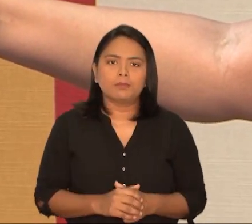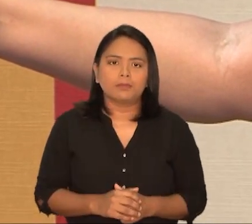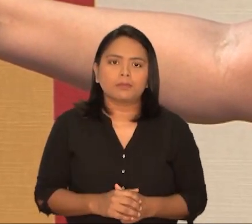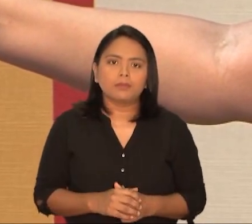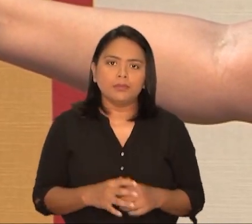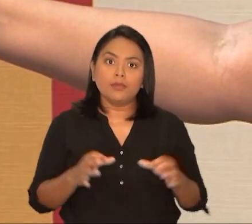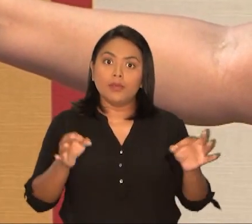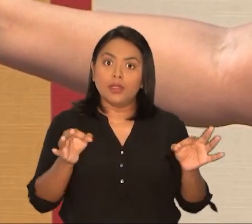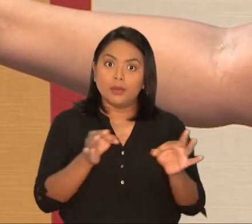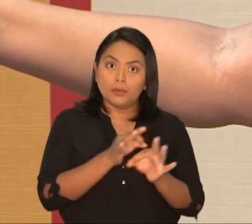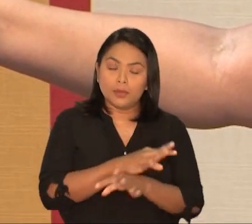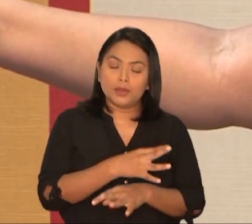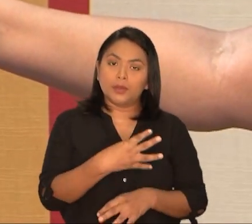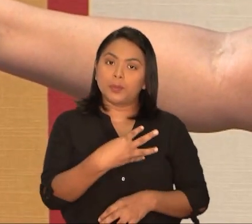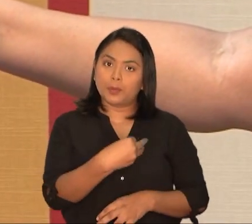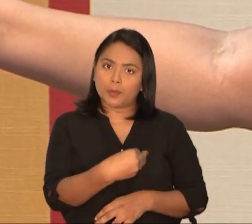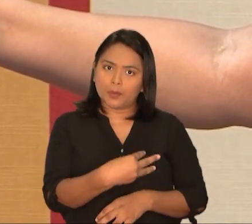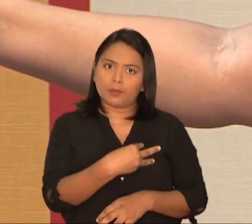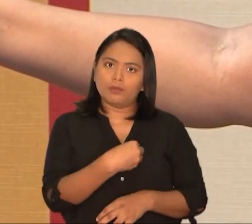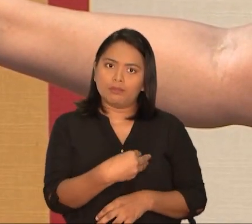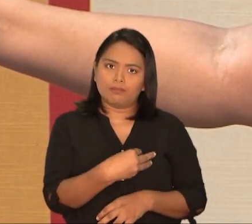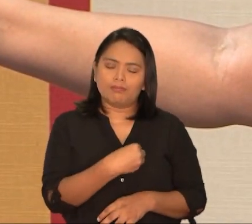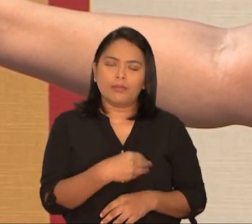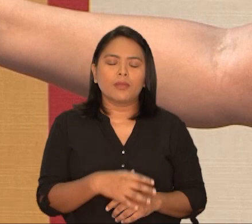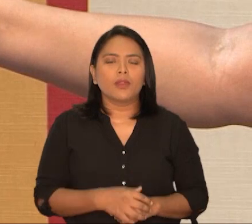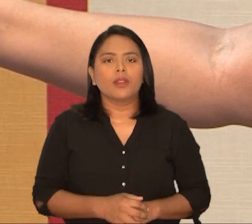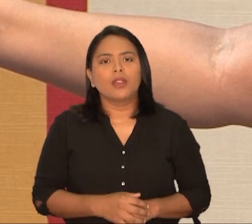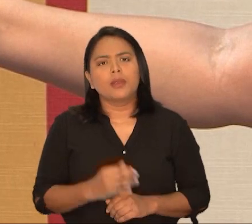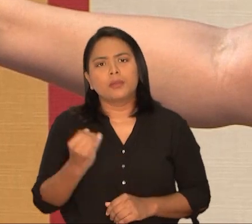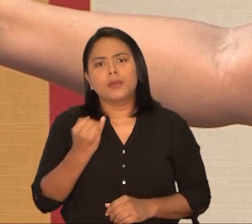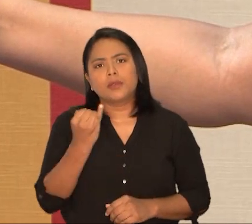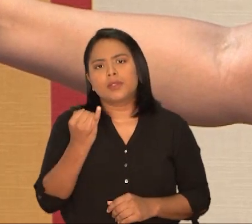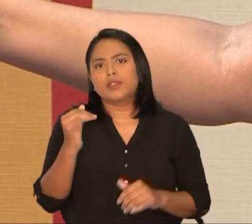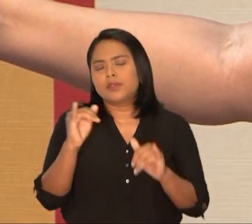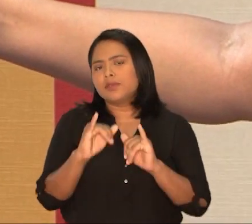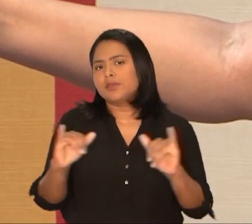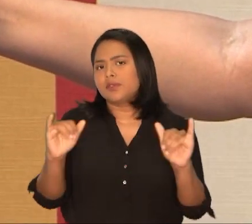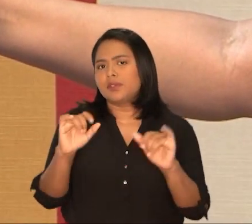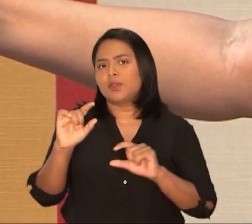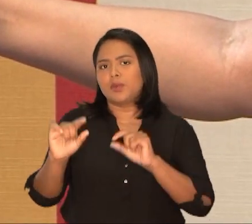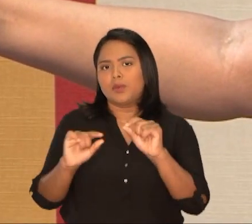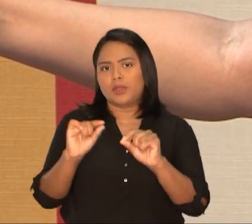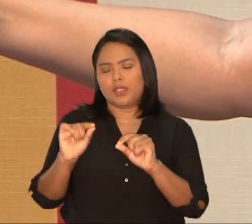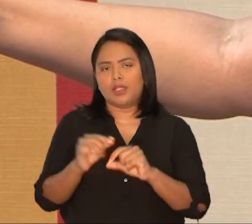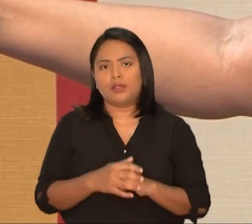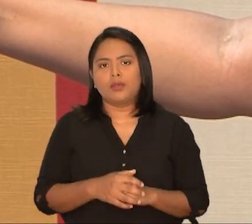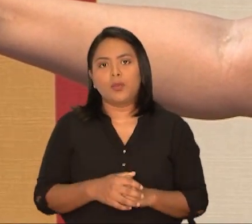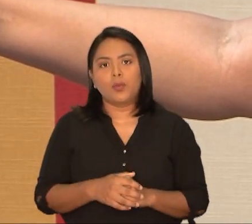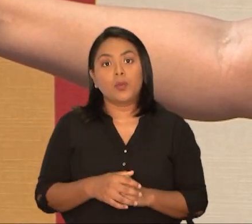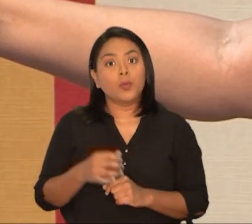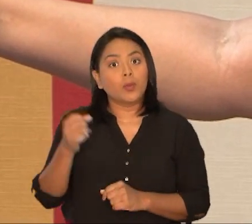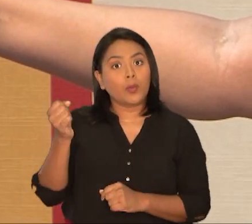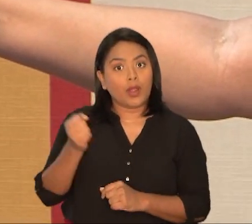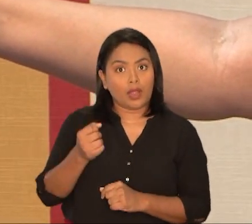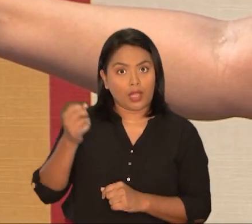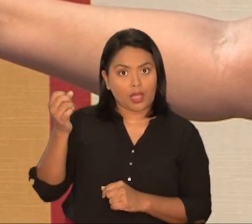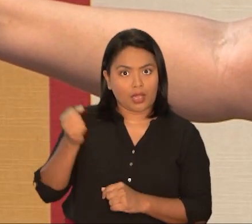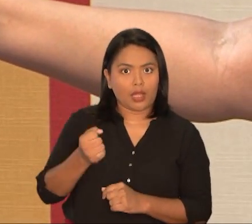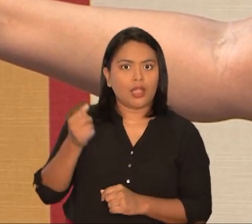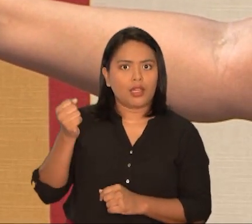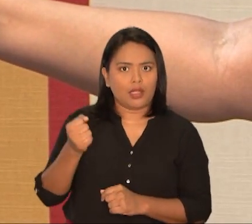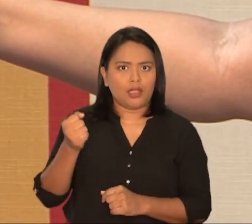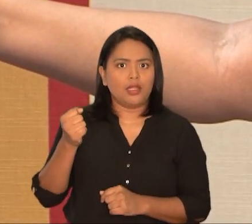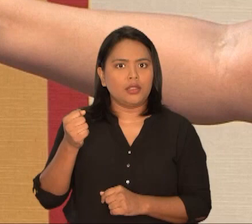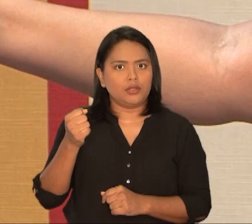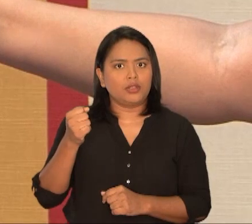e está pronto para amamentar na hora que esse bebê chegar. O que é importante a gente falar? a produção de leite só acontece de forma